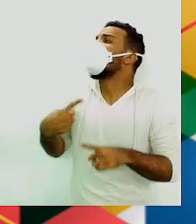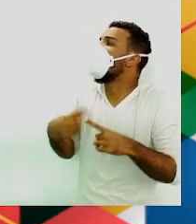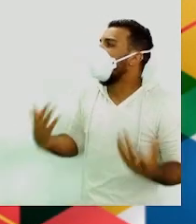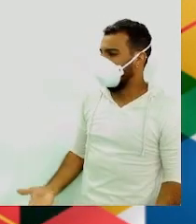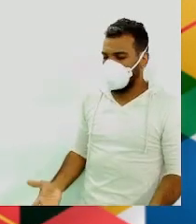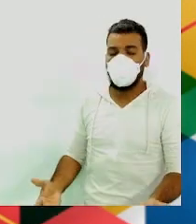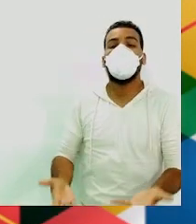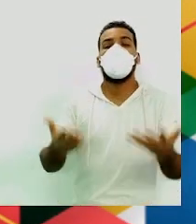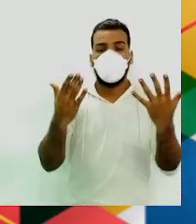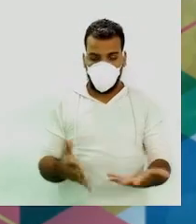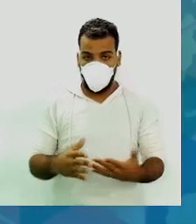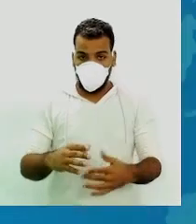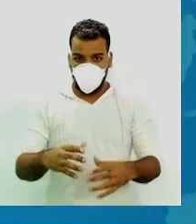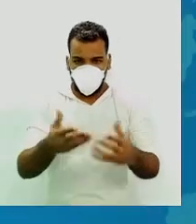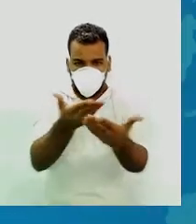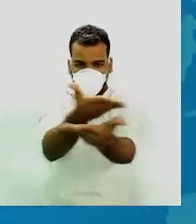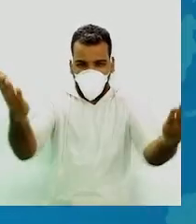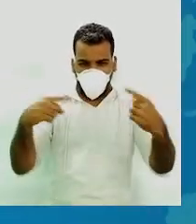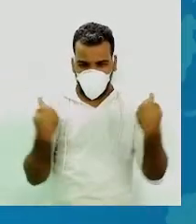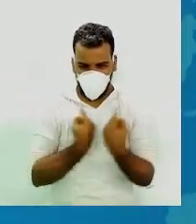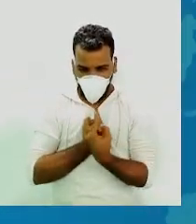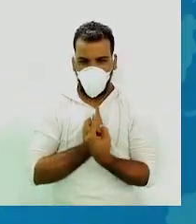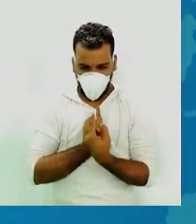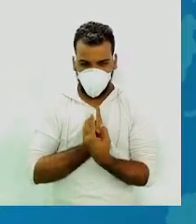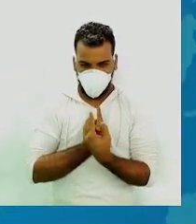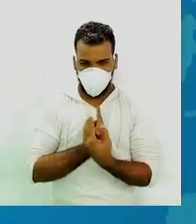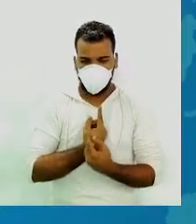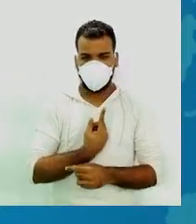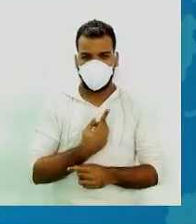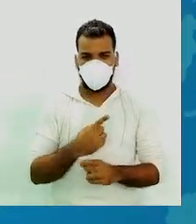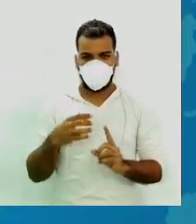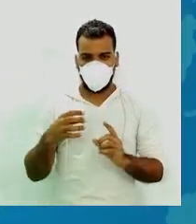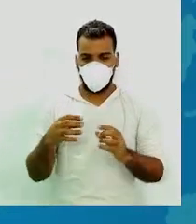Porque todos nós, como